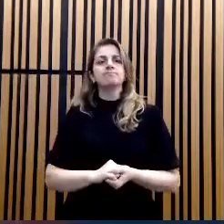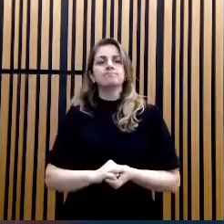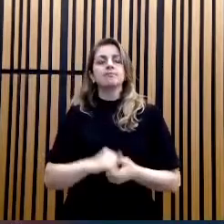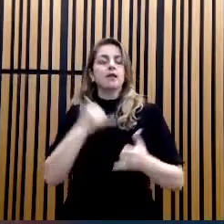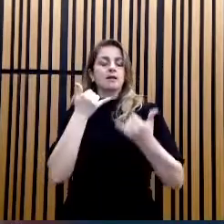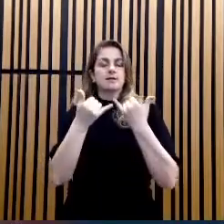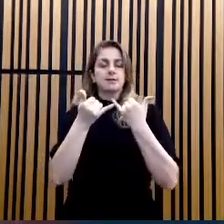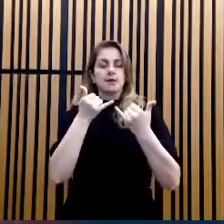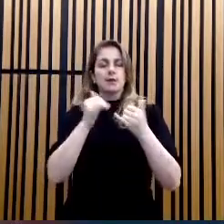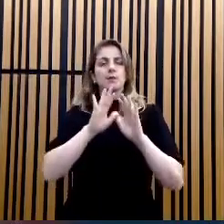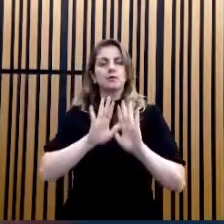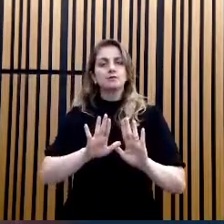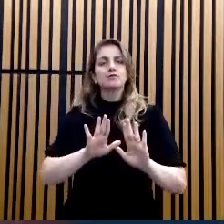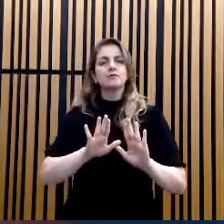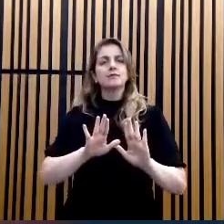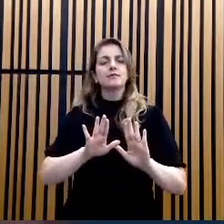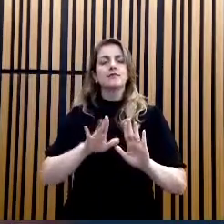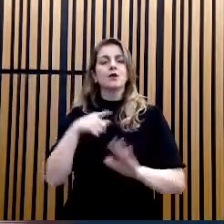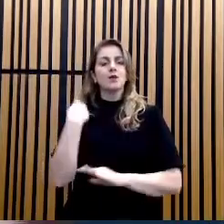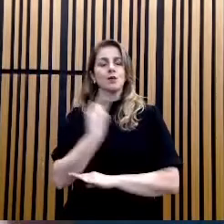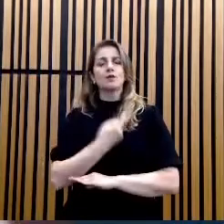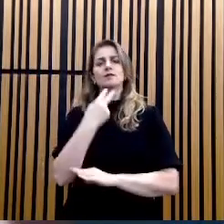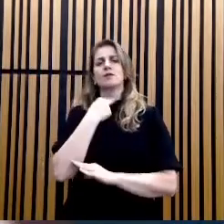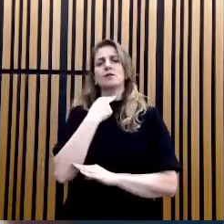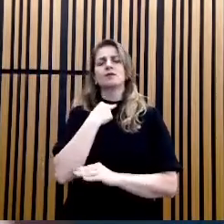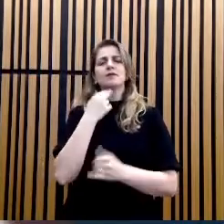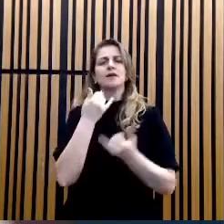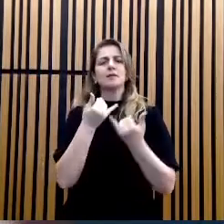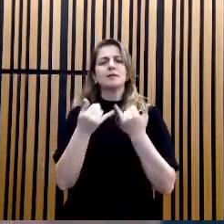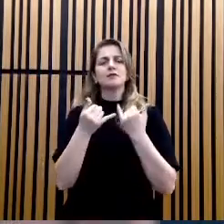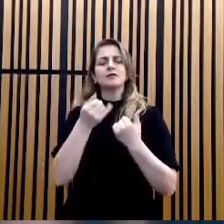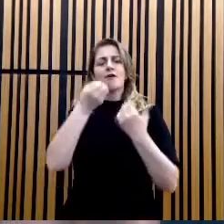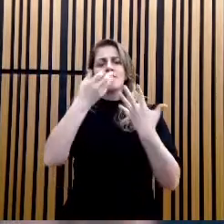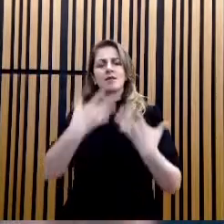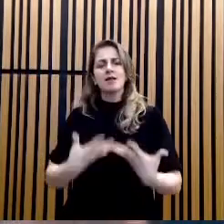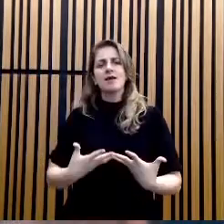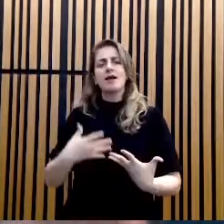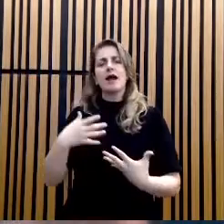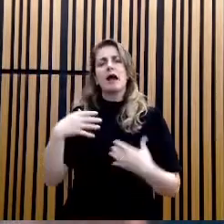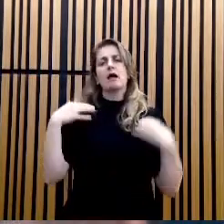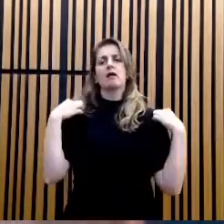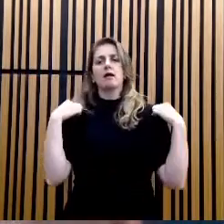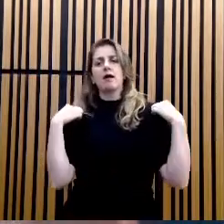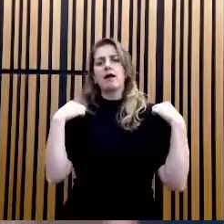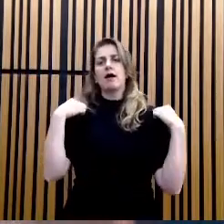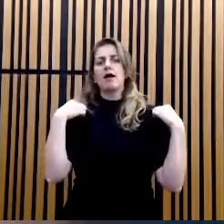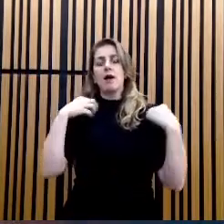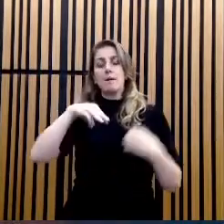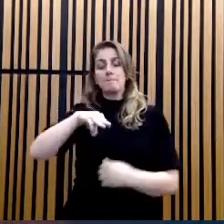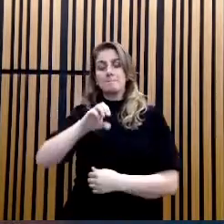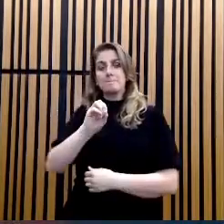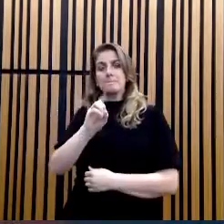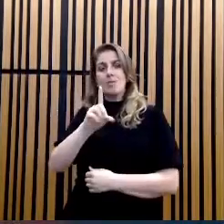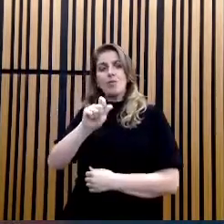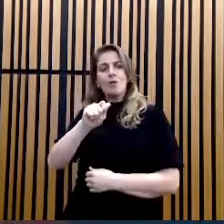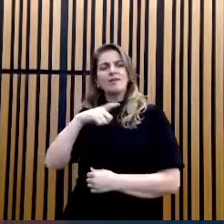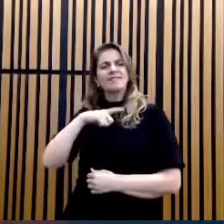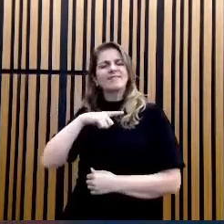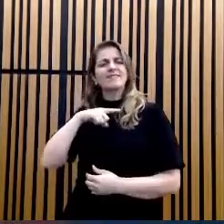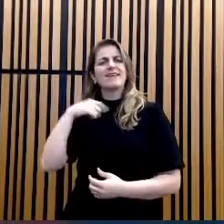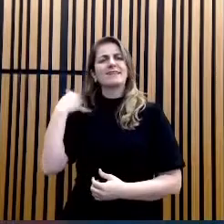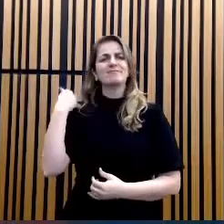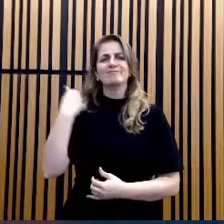Por exemplo, a gente não pode mais falar hoje de moda, especialmente, falar que roupa tem idade,